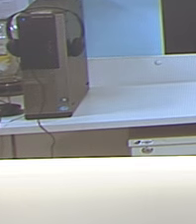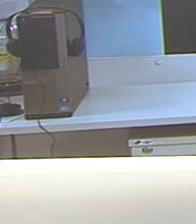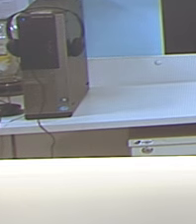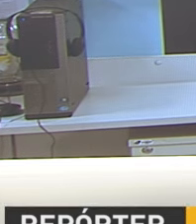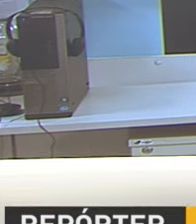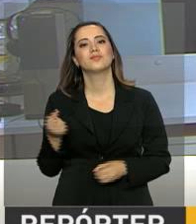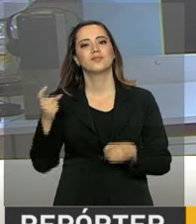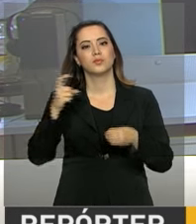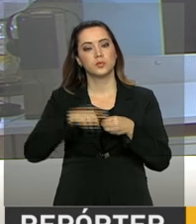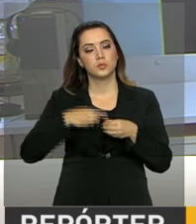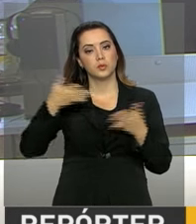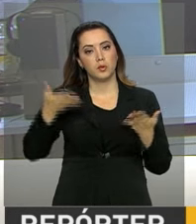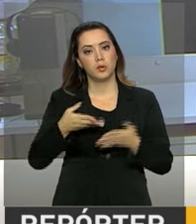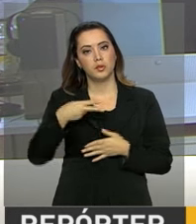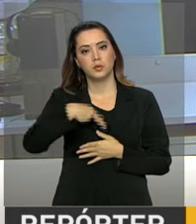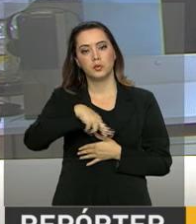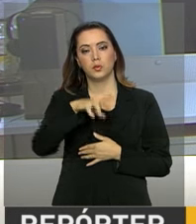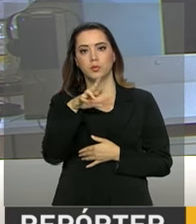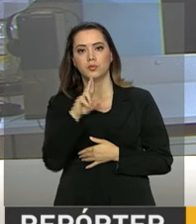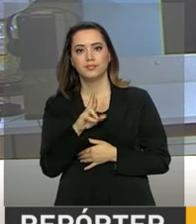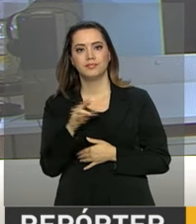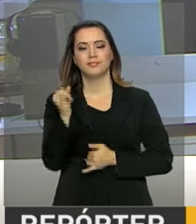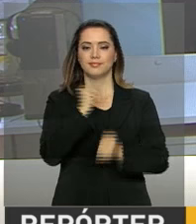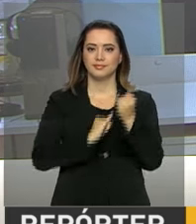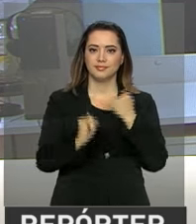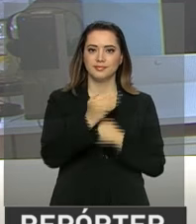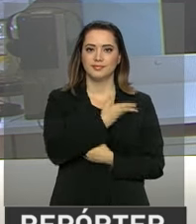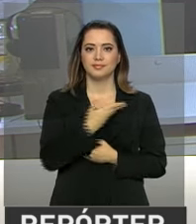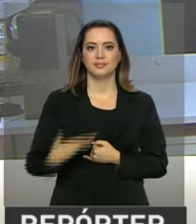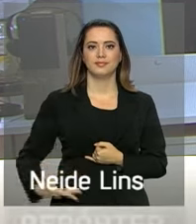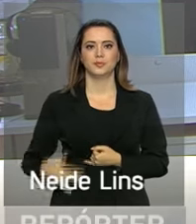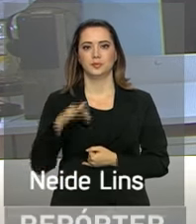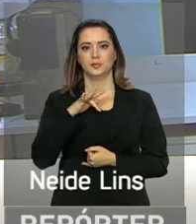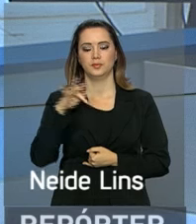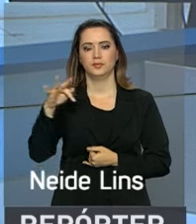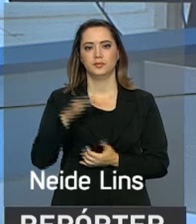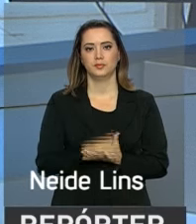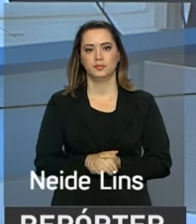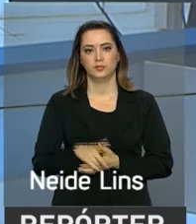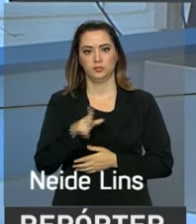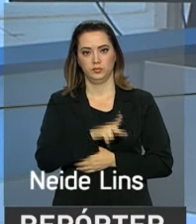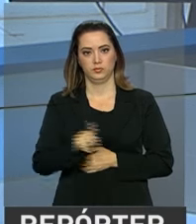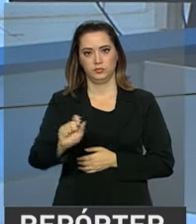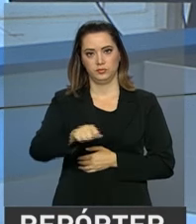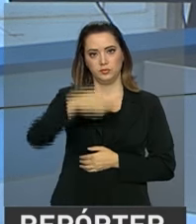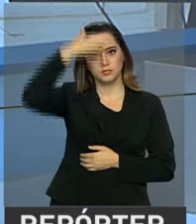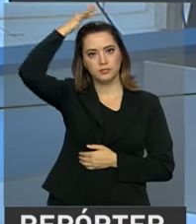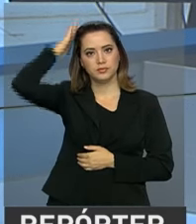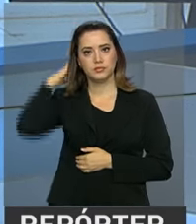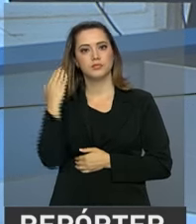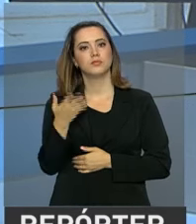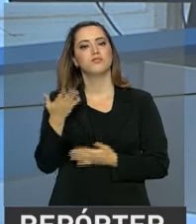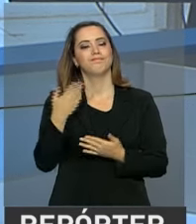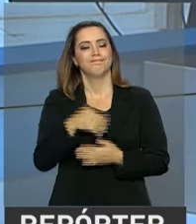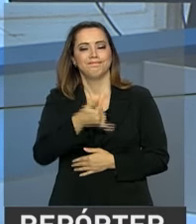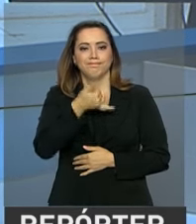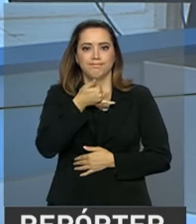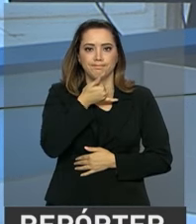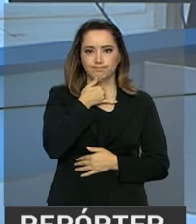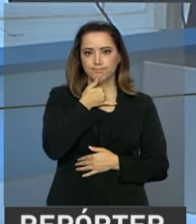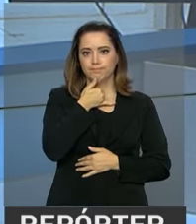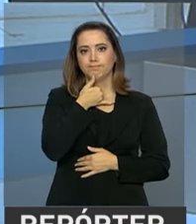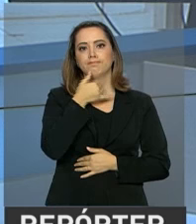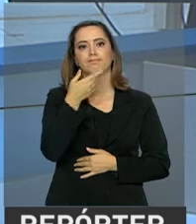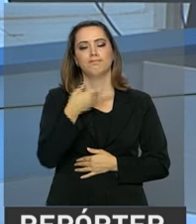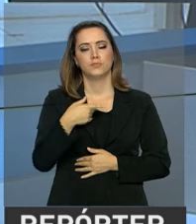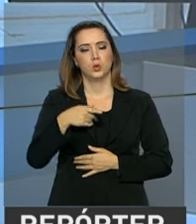Olá, estamos de volta com o repórter NBR e as notícias do governo federal. O presidente em exercício Michel Temer lamentou o atentado que